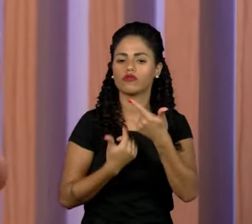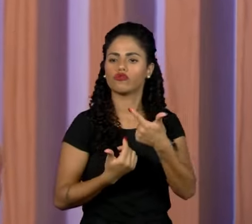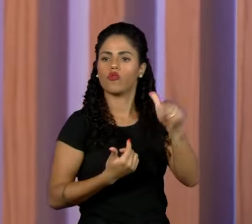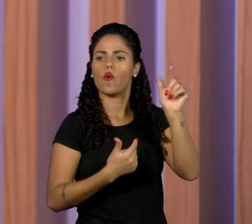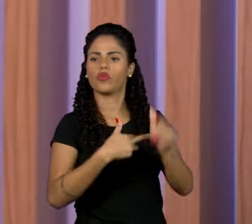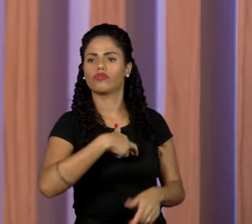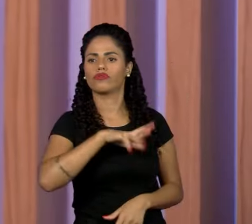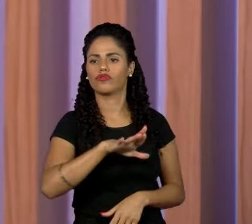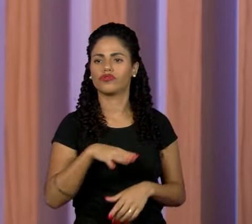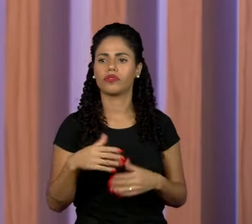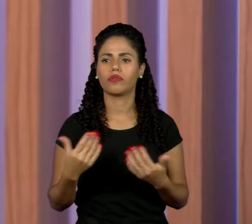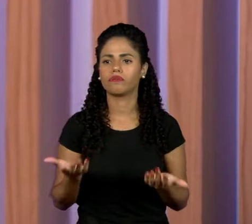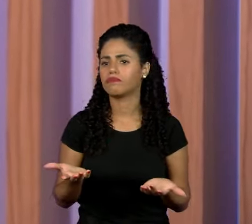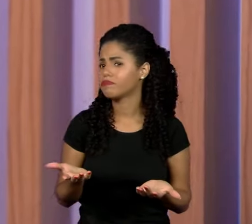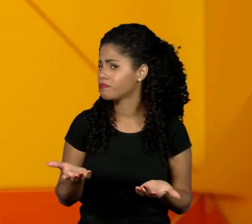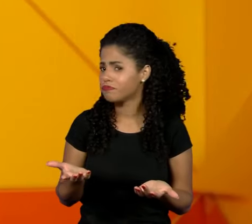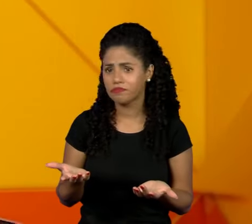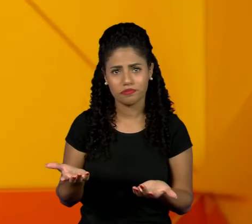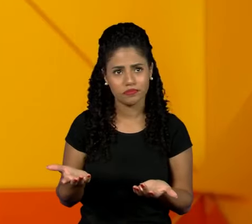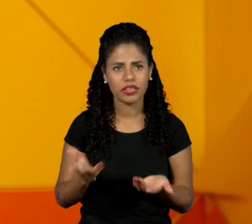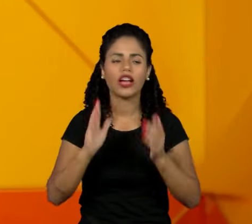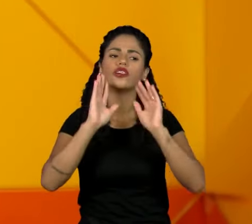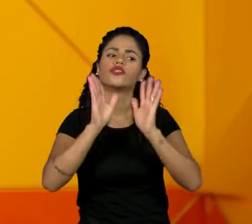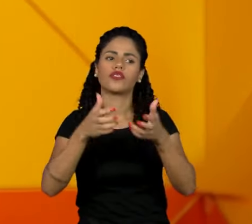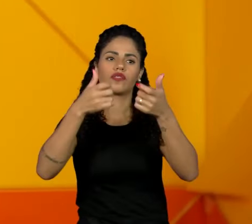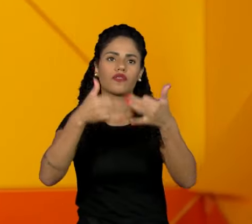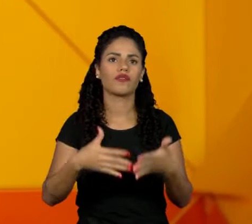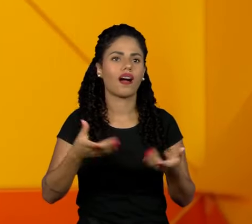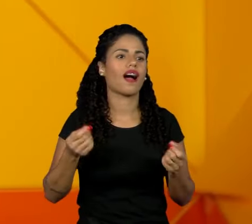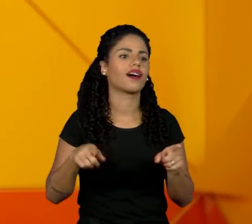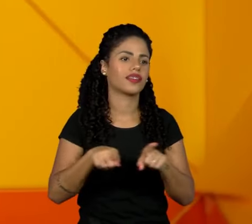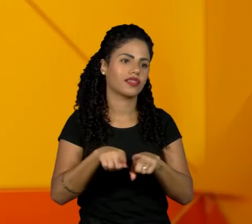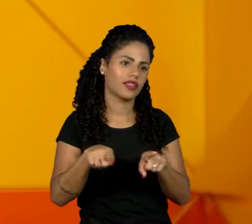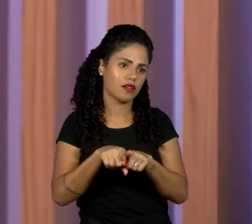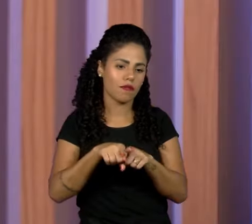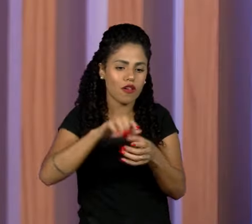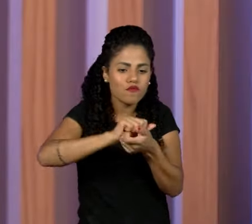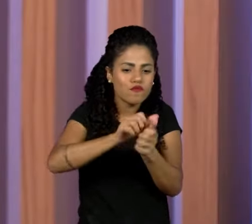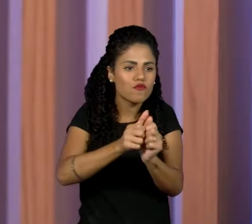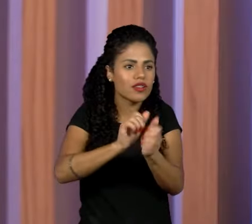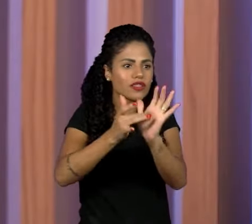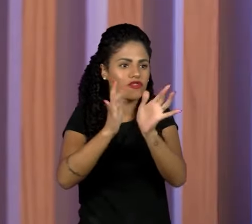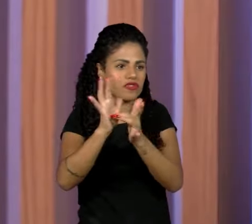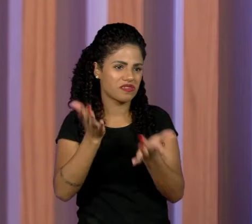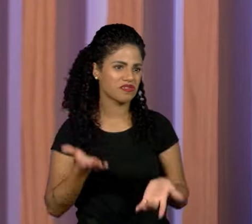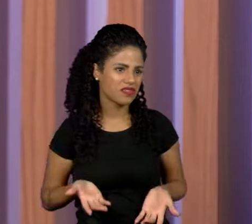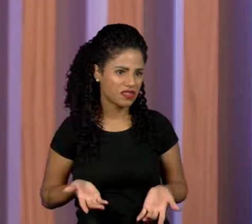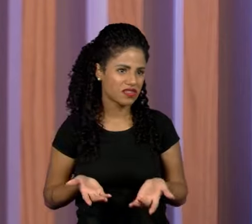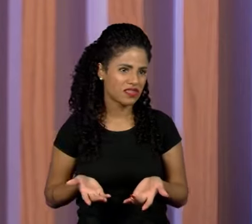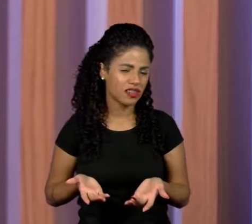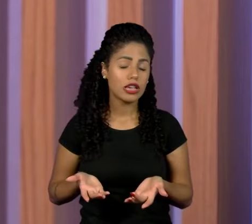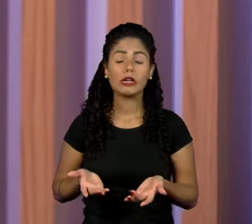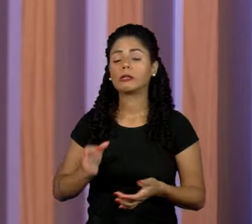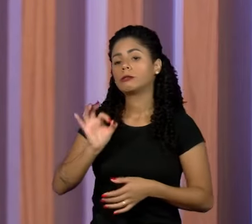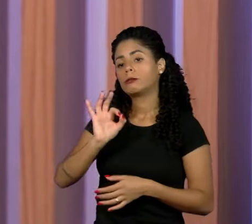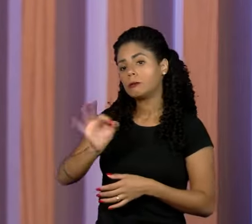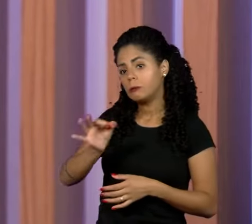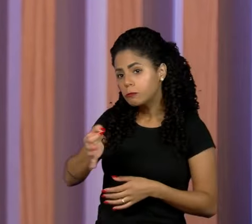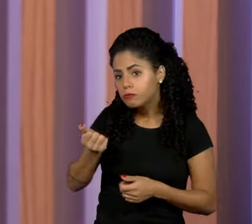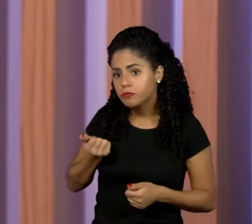religião. Então, a gente já teve essa reportagem aqui, o bolinho de Jesus de Salvador. Então, as religiões, elas